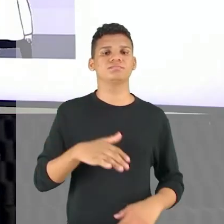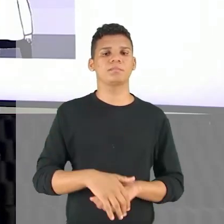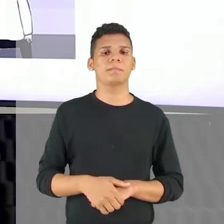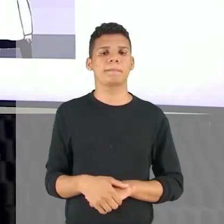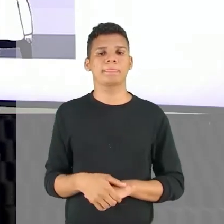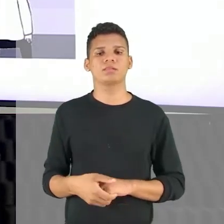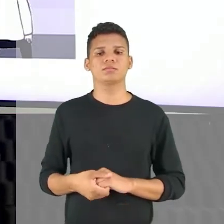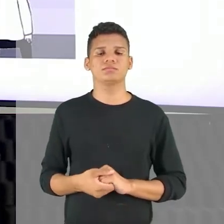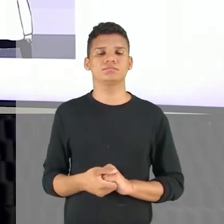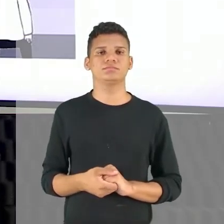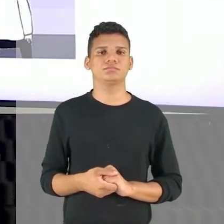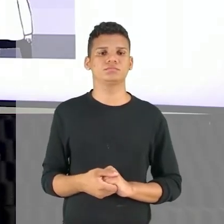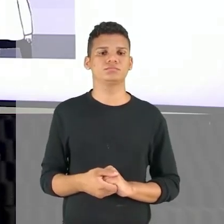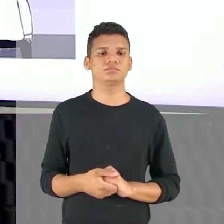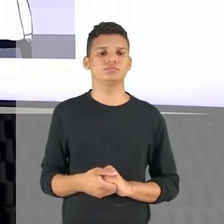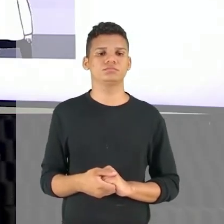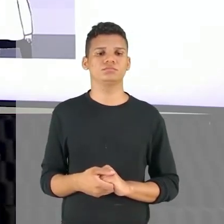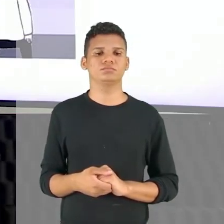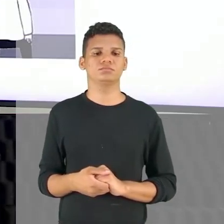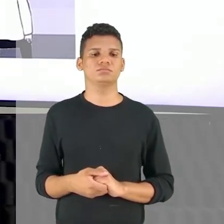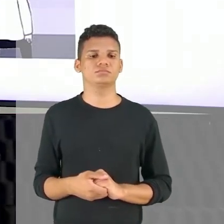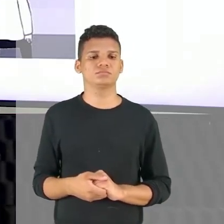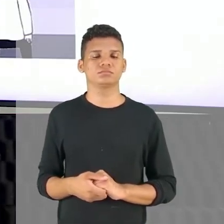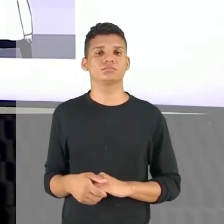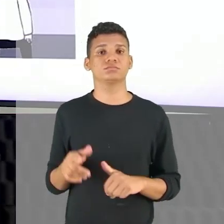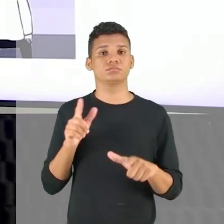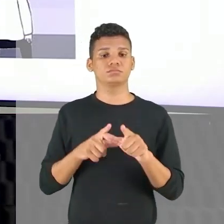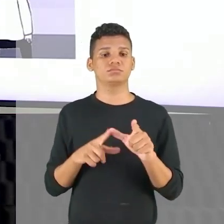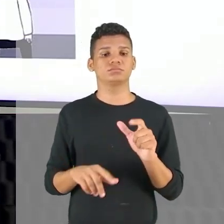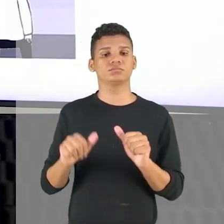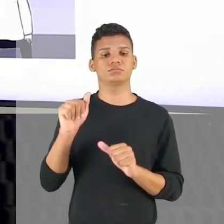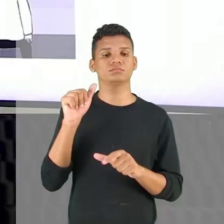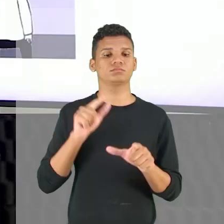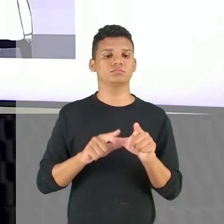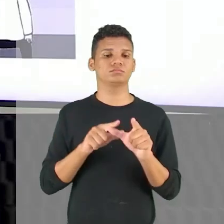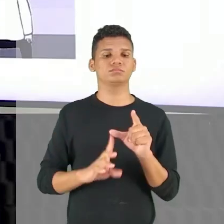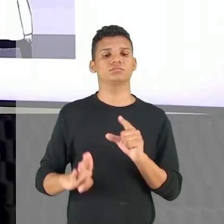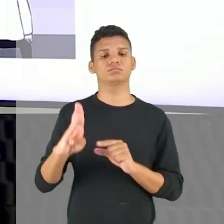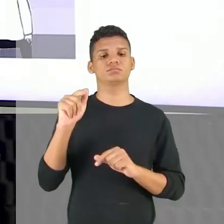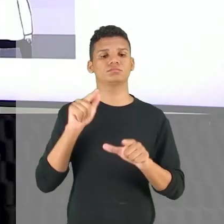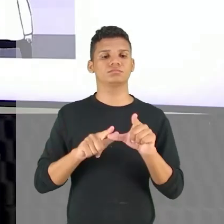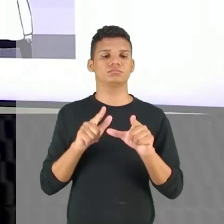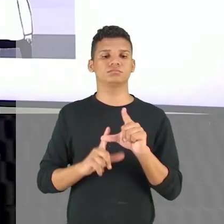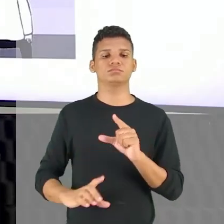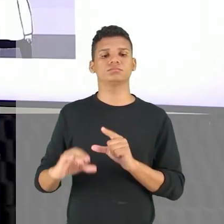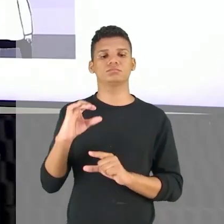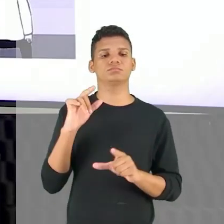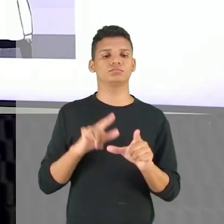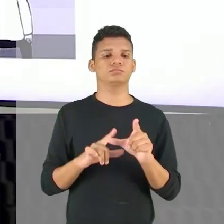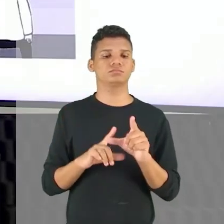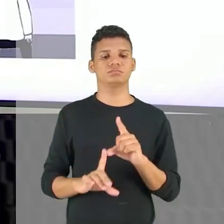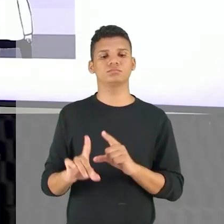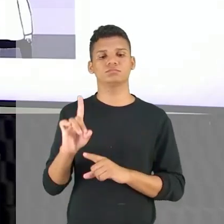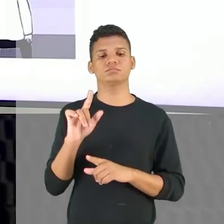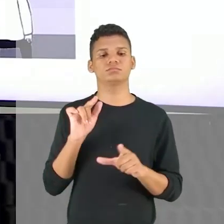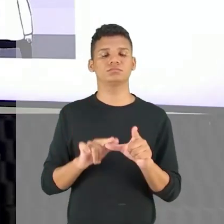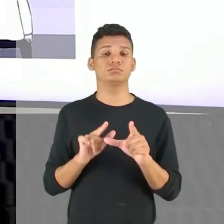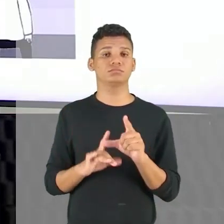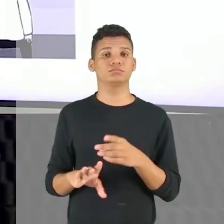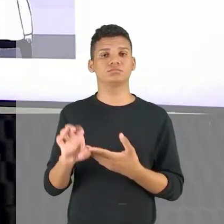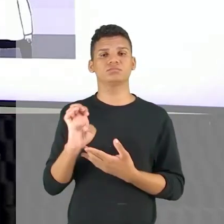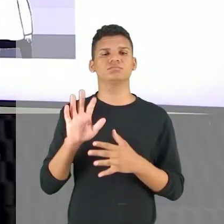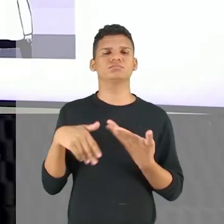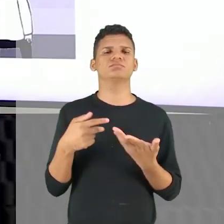ele, segundo ele companheiro, ahogar, nicho, cueva, morada, hueco e cajita. O que significam